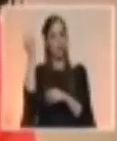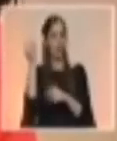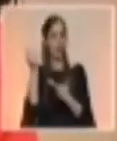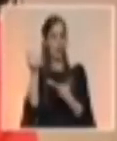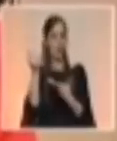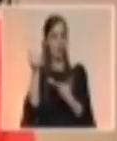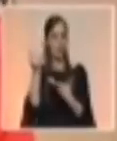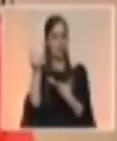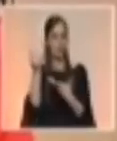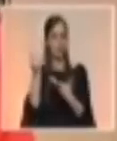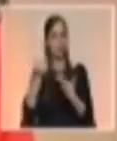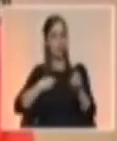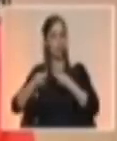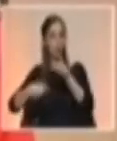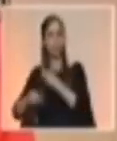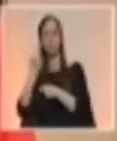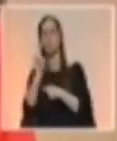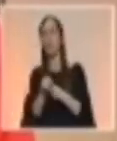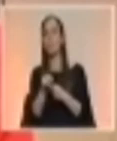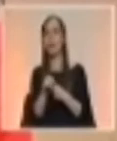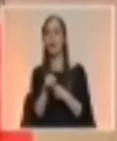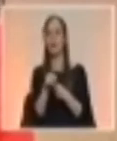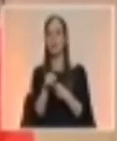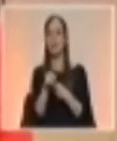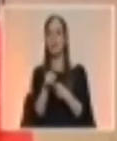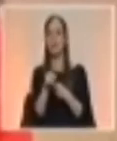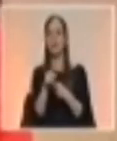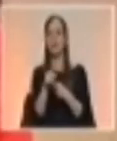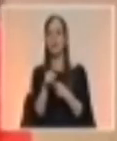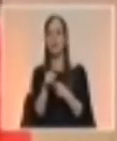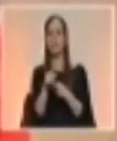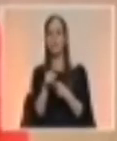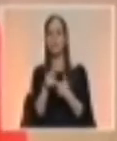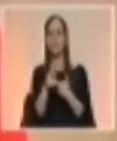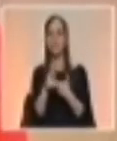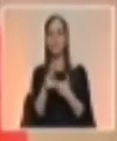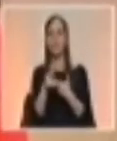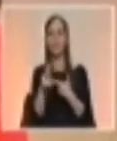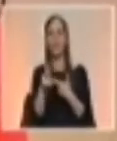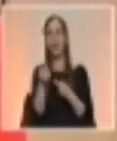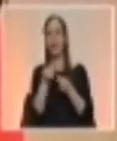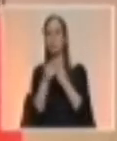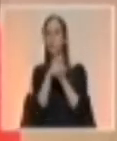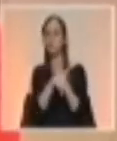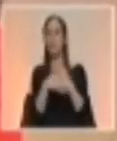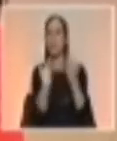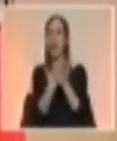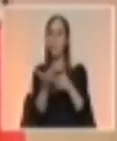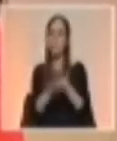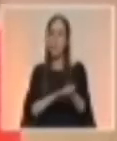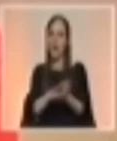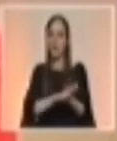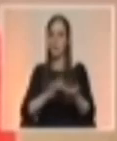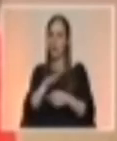ter sessões dinamizadas por docentes da Faculdade de Economia e Gestão, no fundo, que lhes vão dar os fundamentos das diferentes